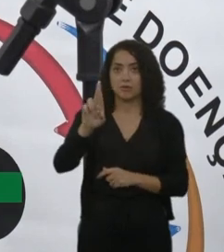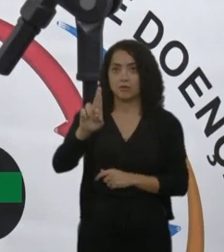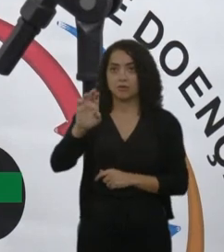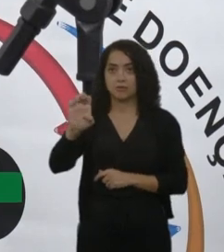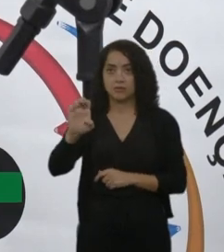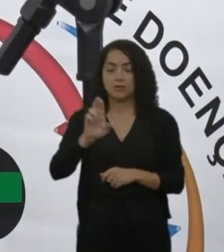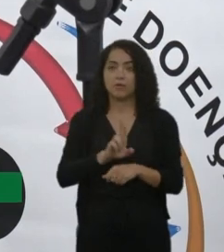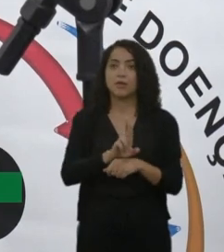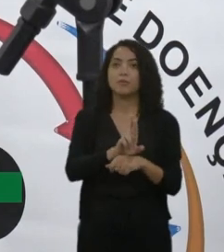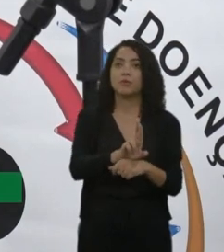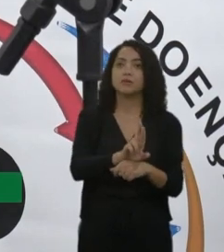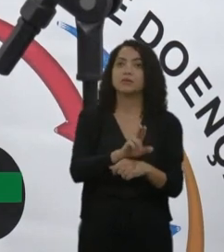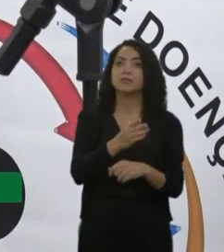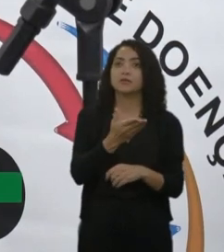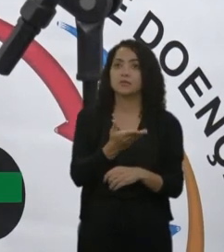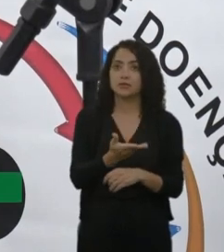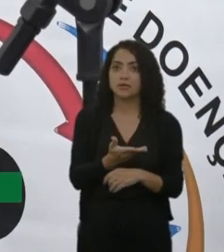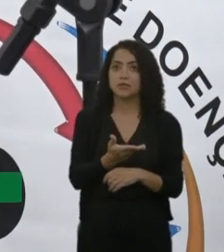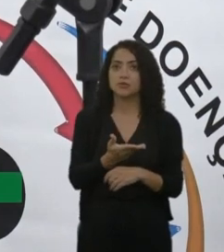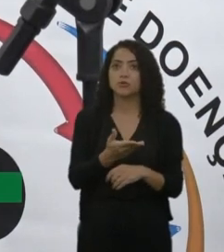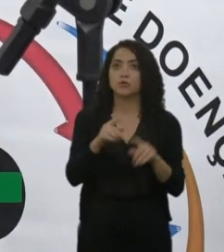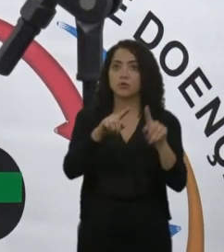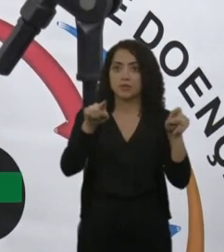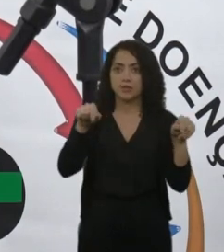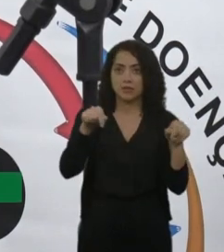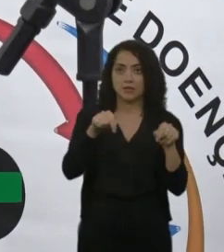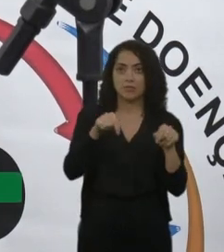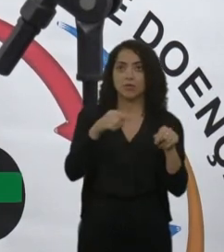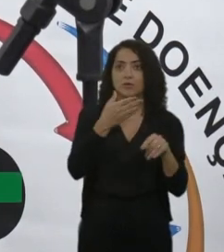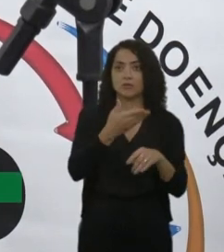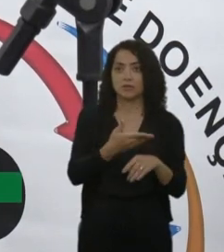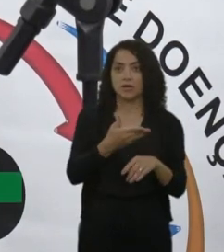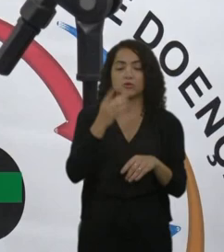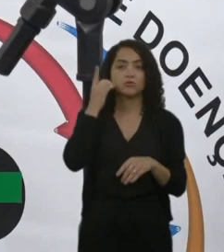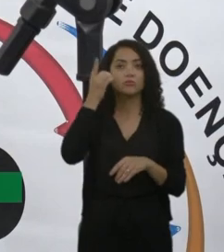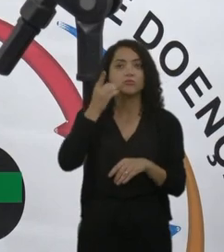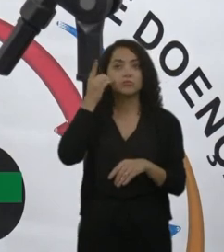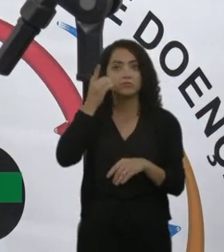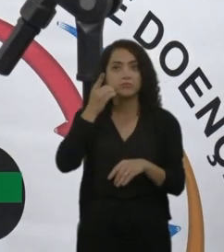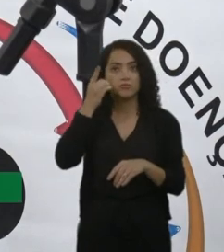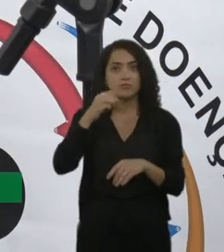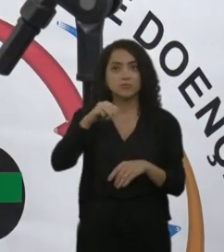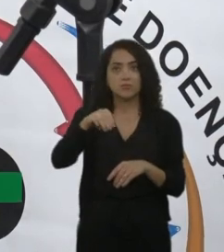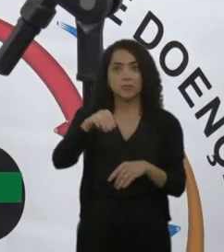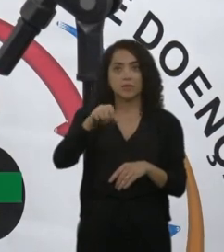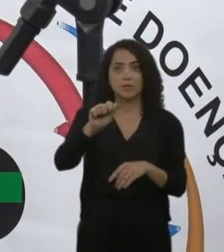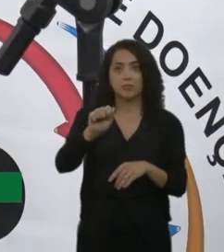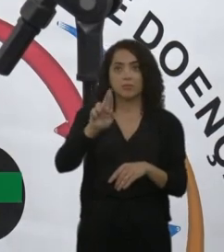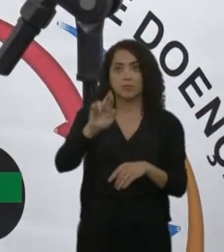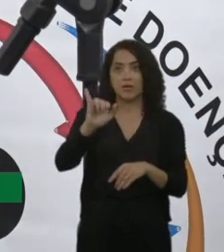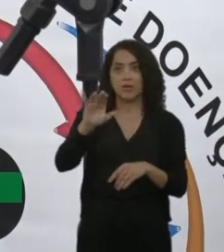ato representando o gabinete do excelentíssimo senhor deputado estadual Mário Mota.